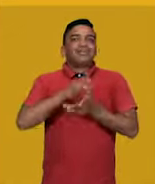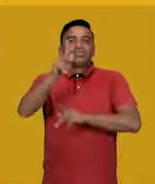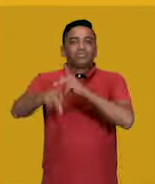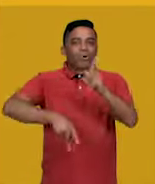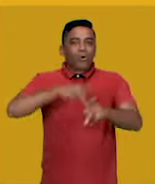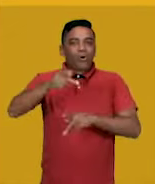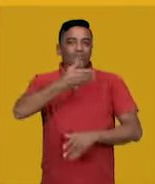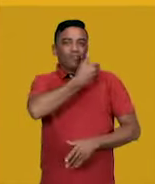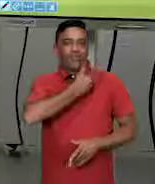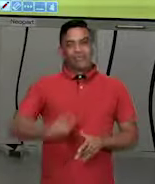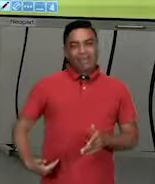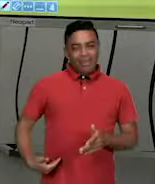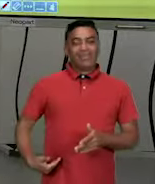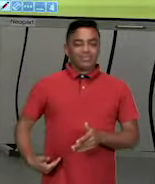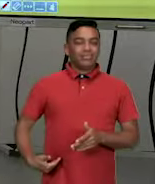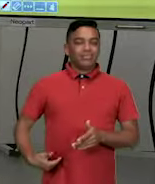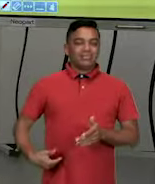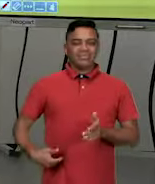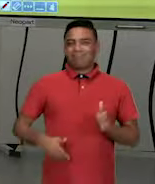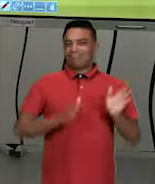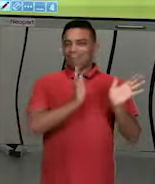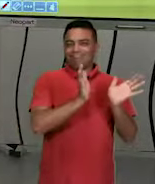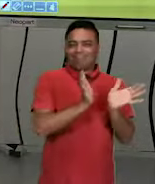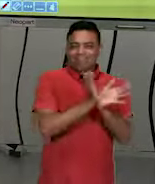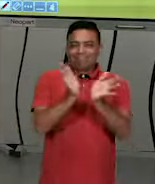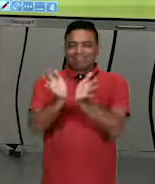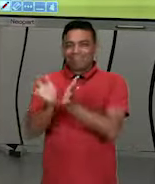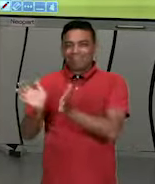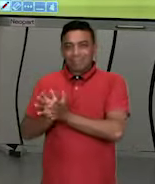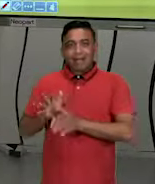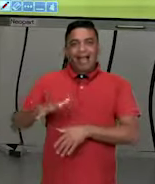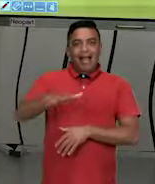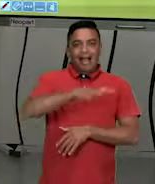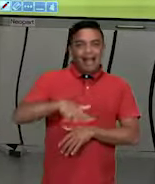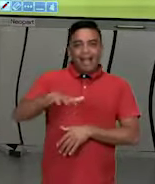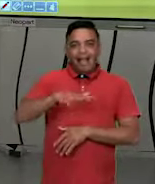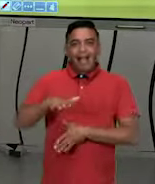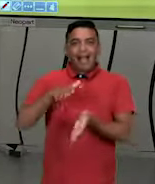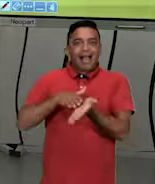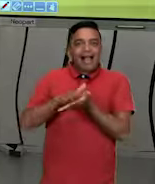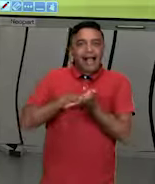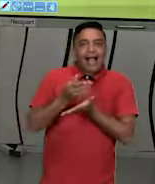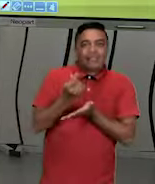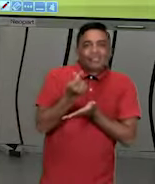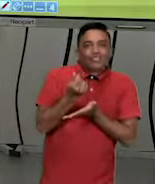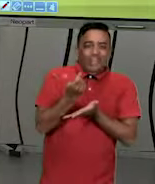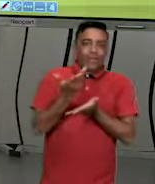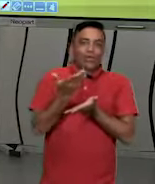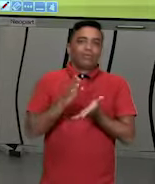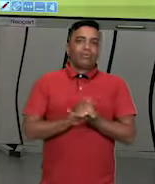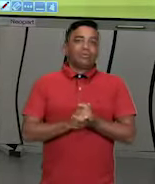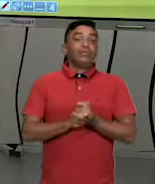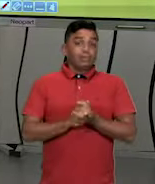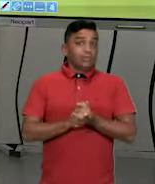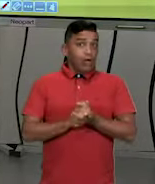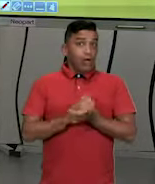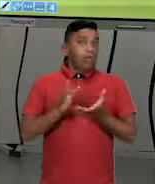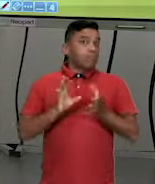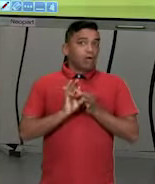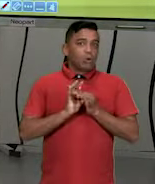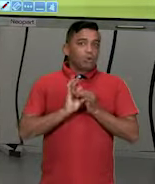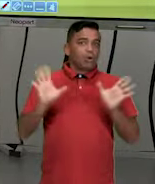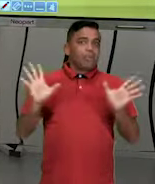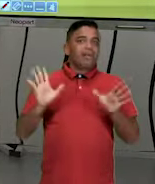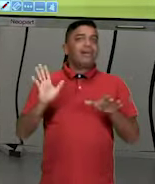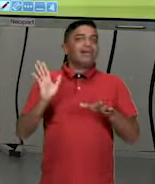os programas necessários. Então, aqui eu tenho uma autoridade que diz algo que ela tem autonomia para dizer